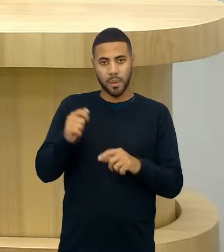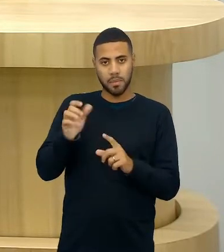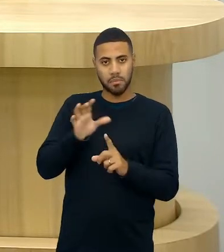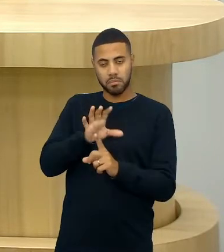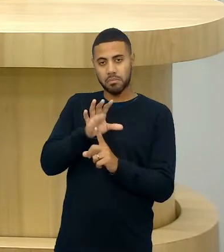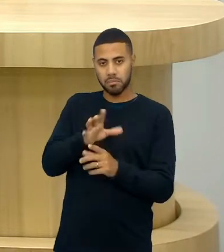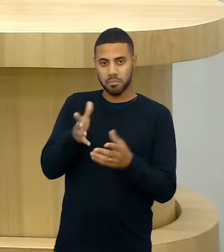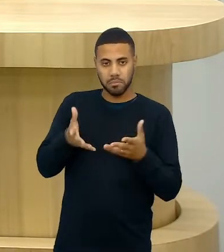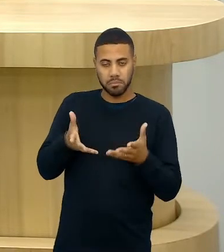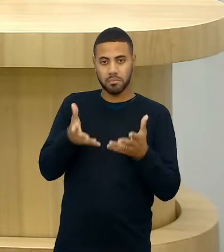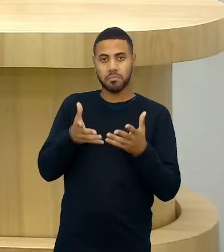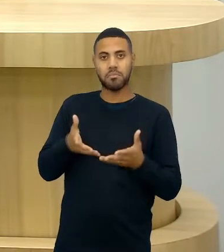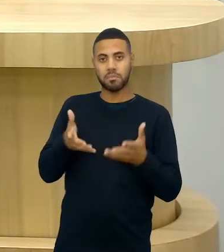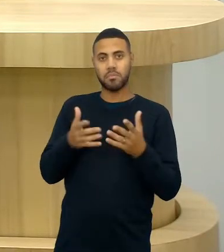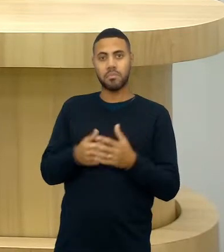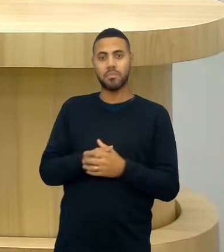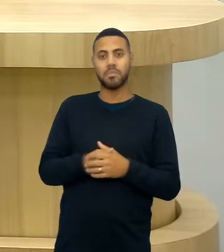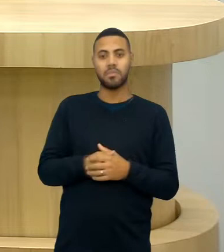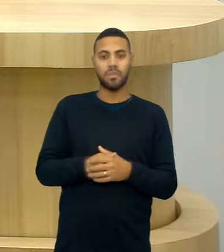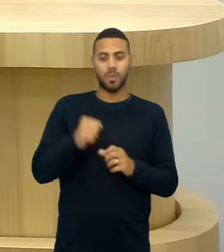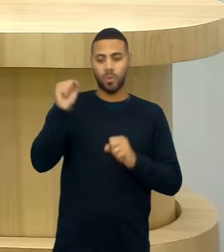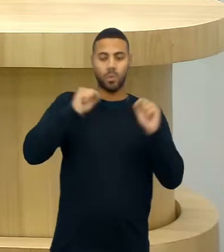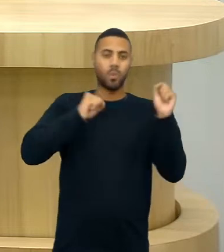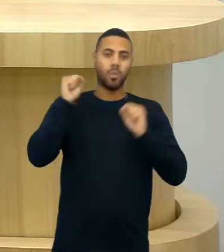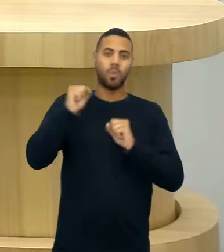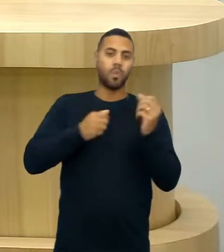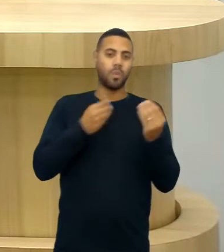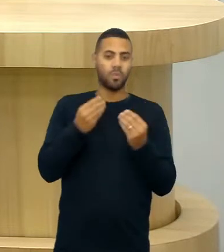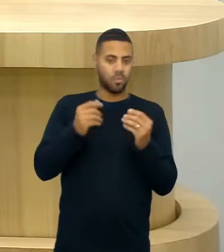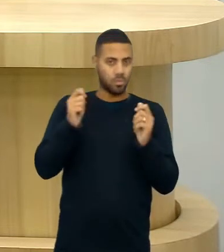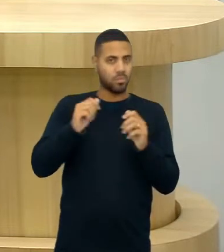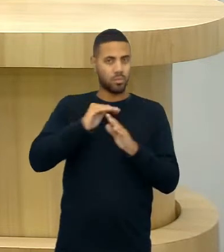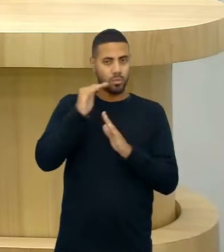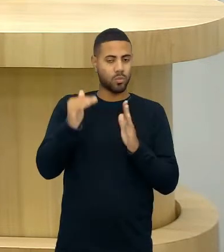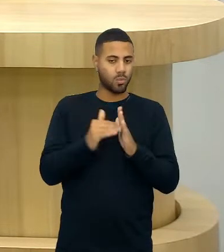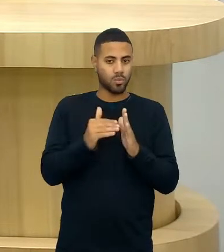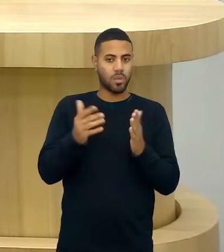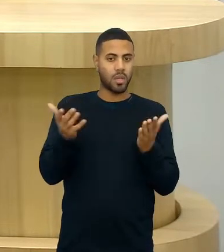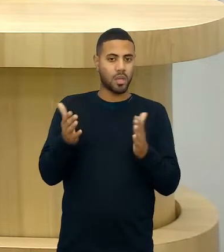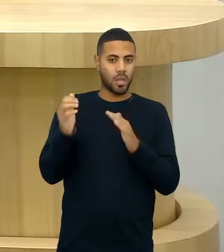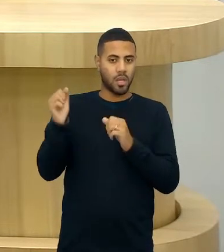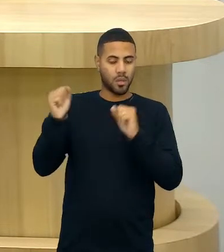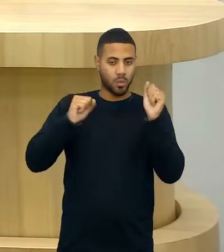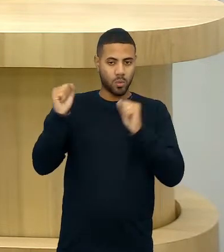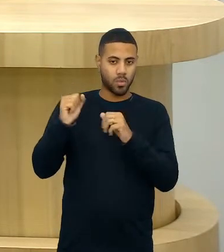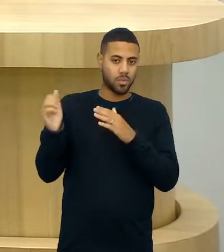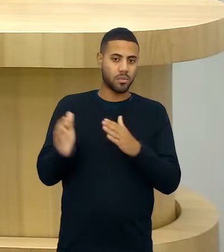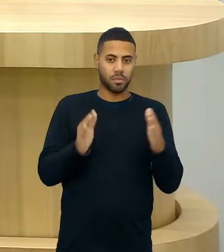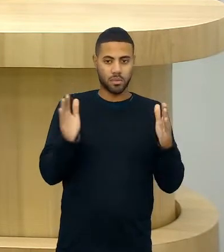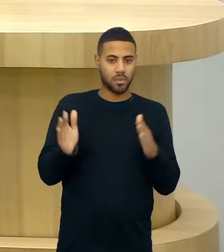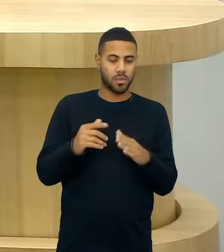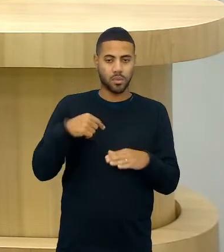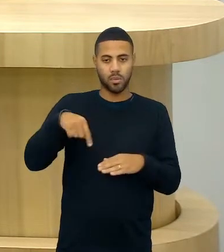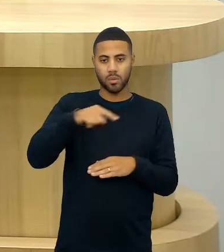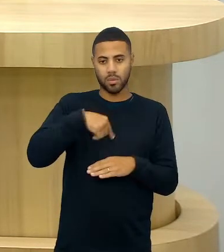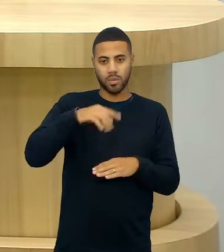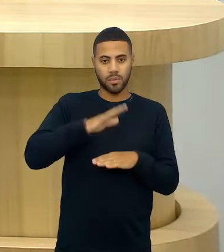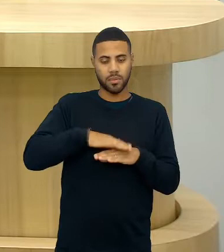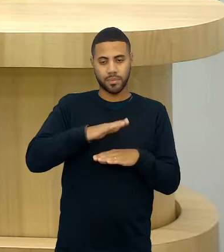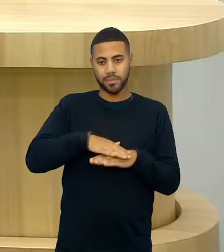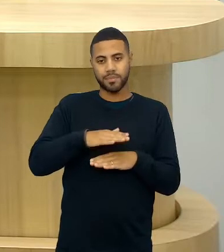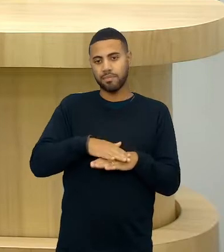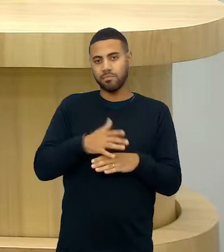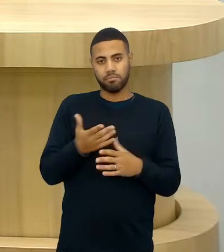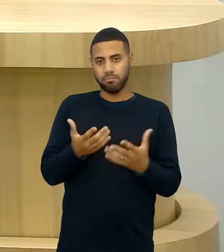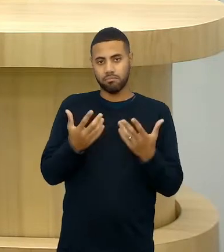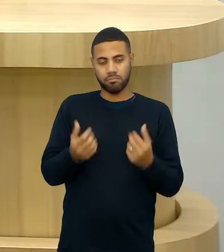nesses processos industriais, né? Tudo, né? A indústria vai produzir o que nós temos a preferência de